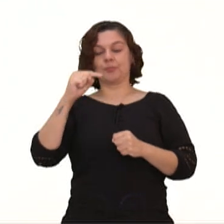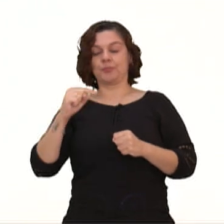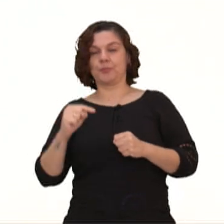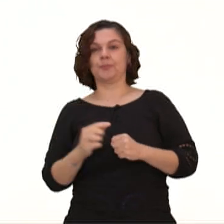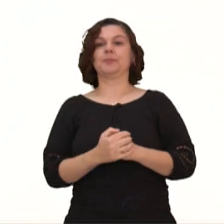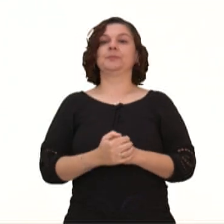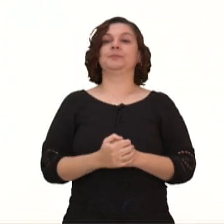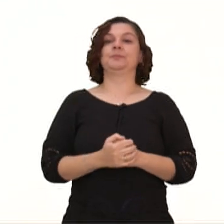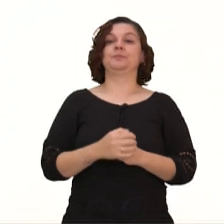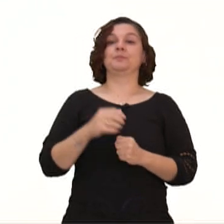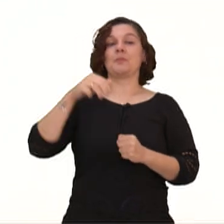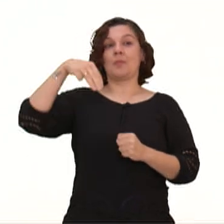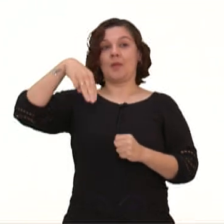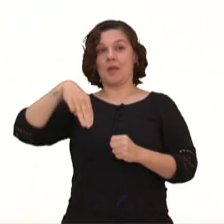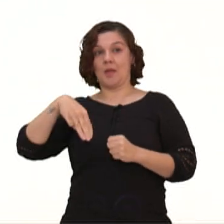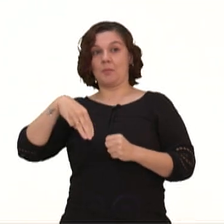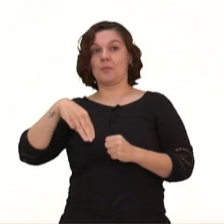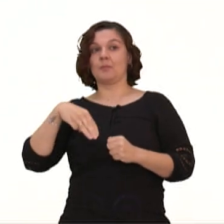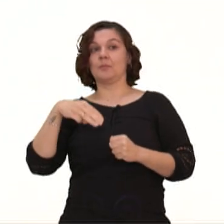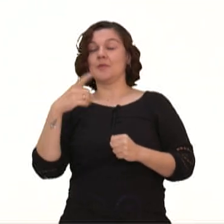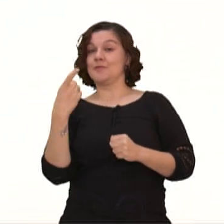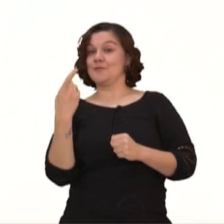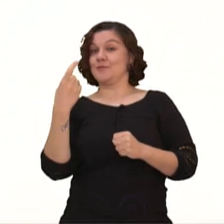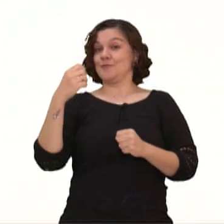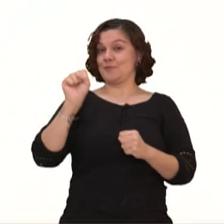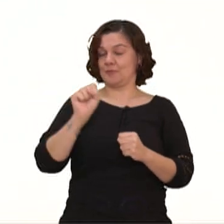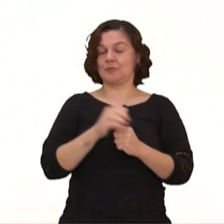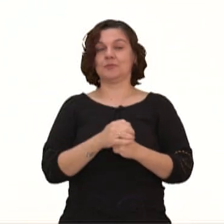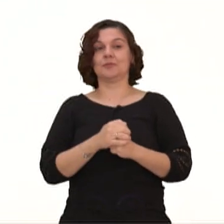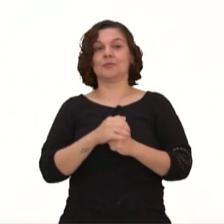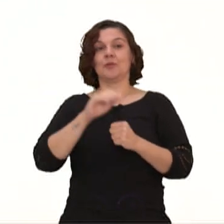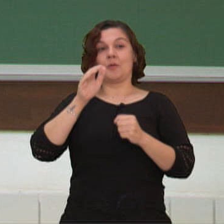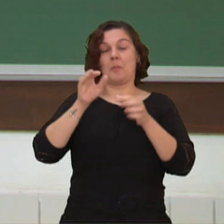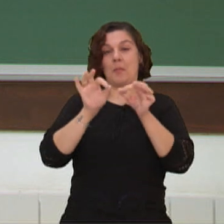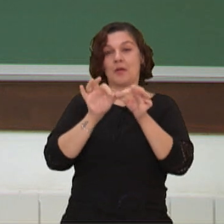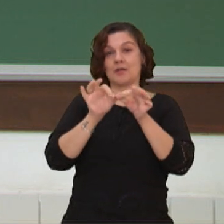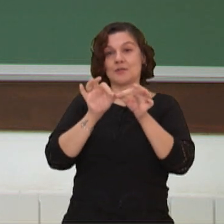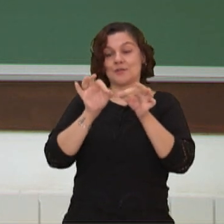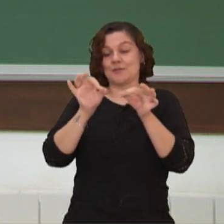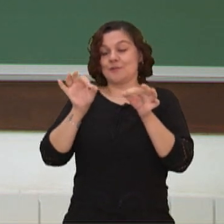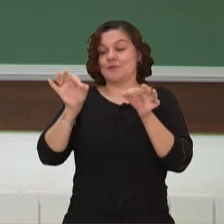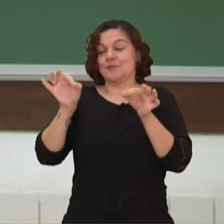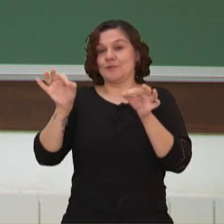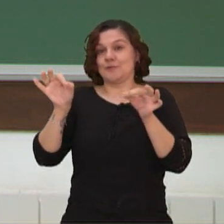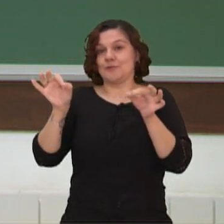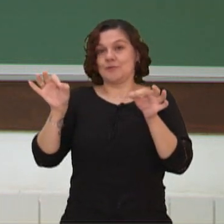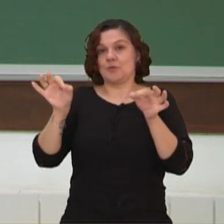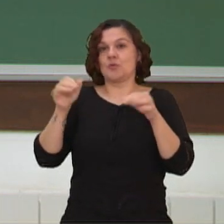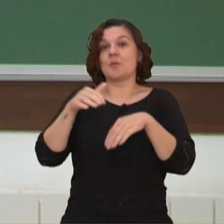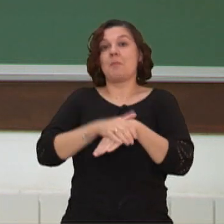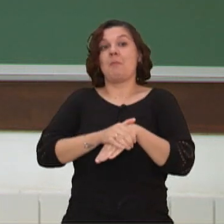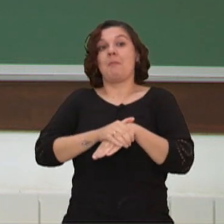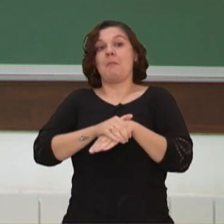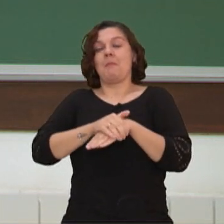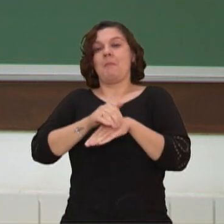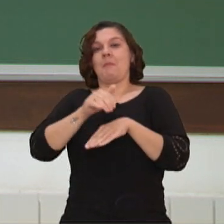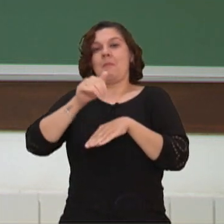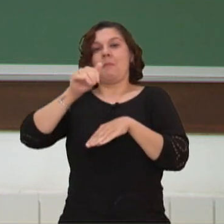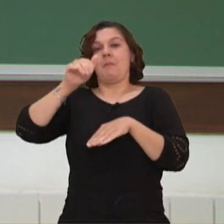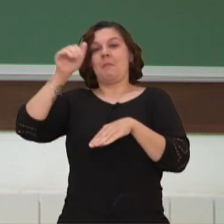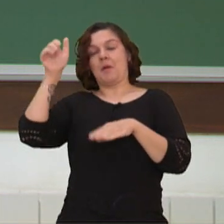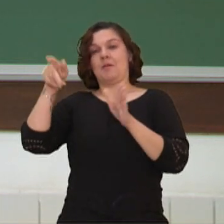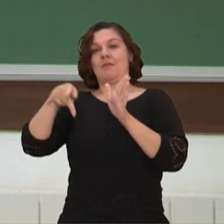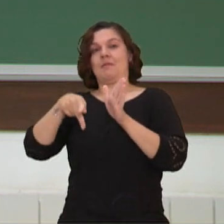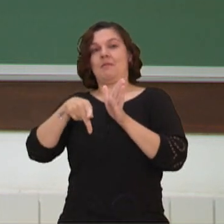A próxima, a M, tem vaga para 18. As camadas estão aumentando, aumenta o número de vagas, chegando